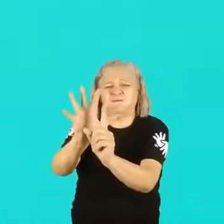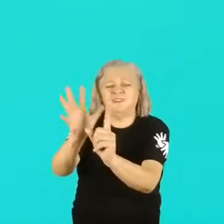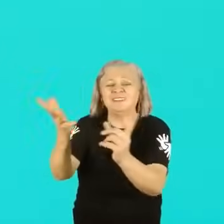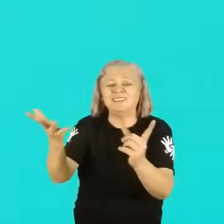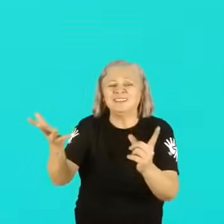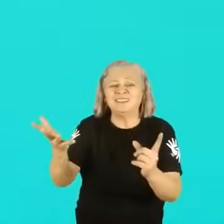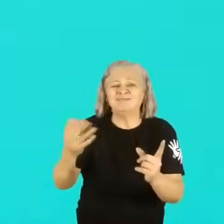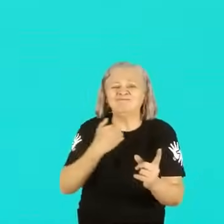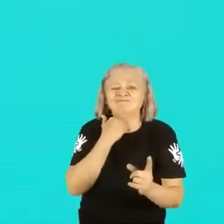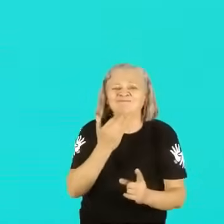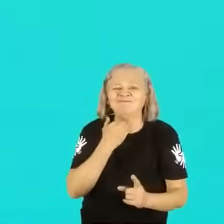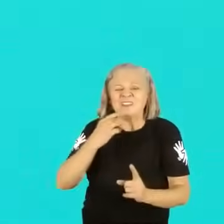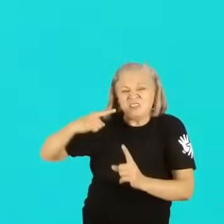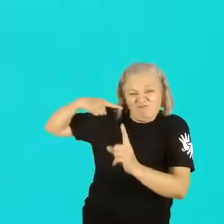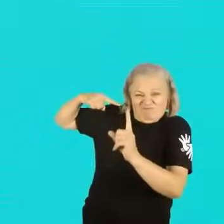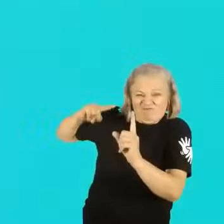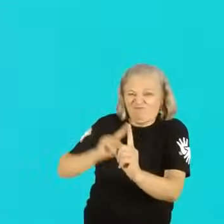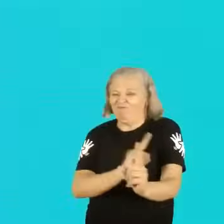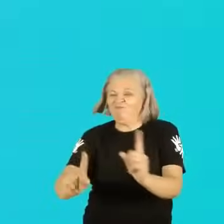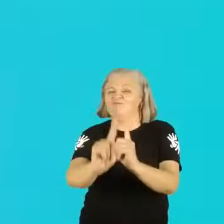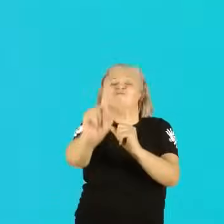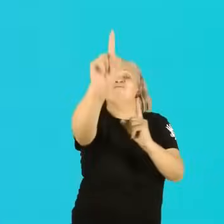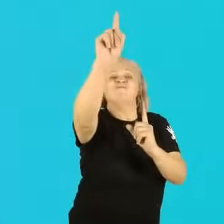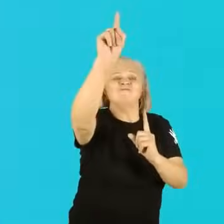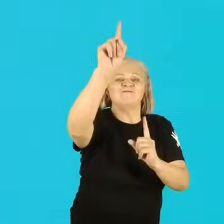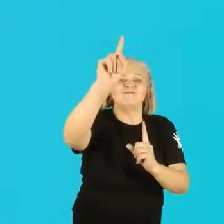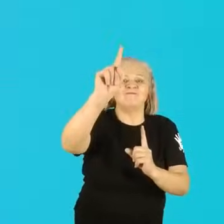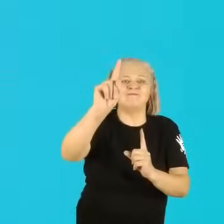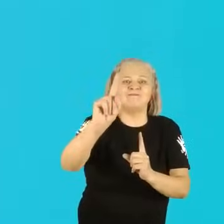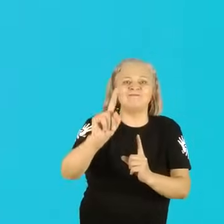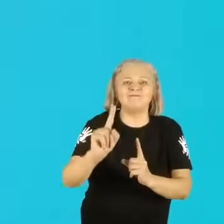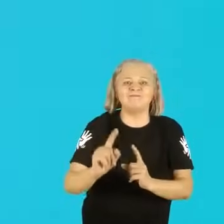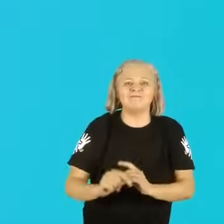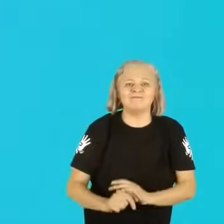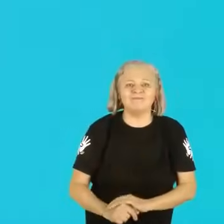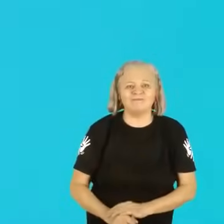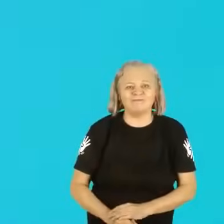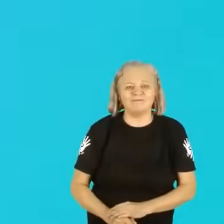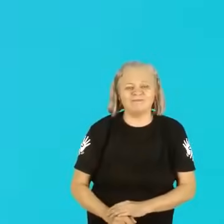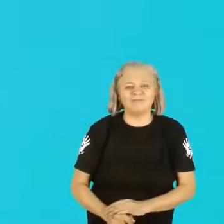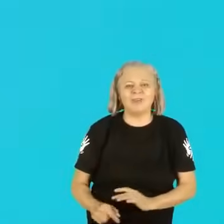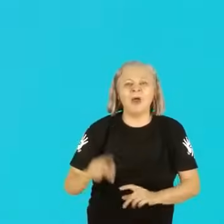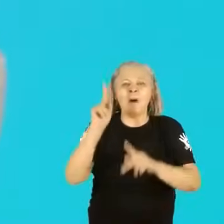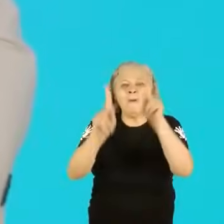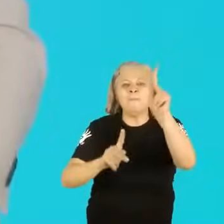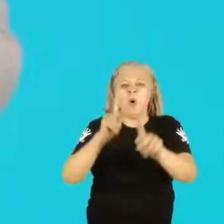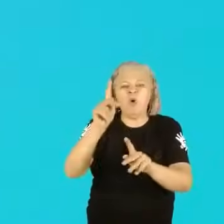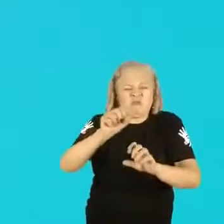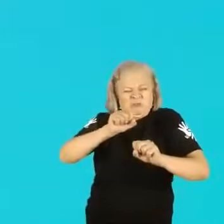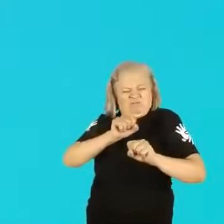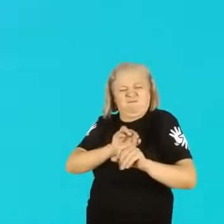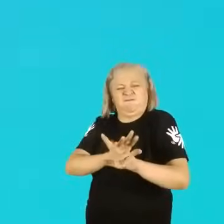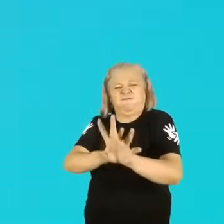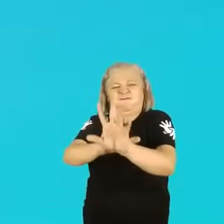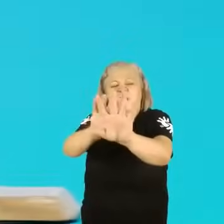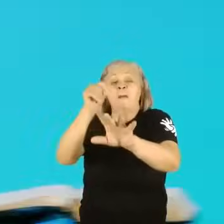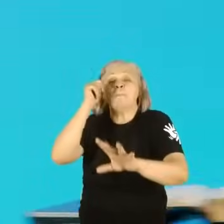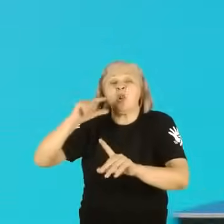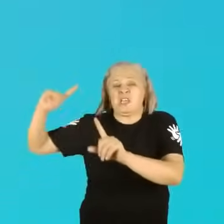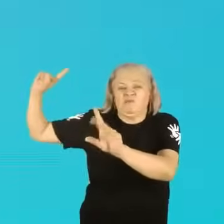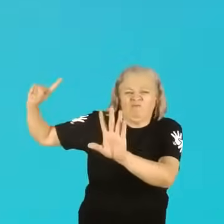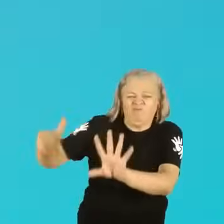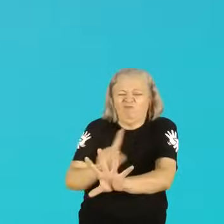pará-la. Mas essa mulher, ela vai na contramão da multidão, e por causa de uma